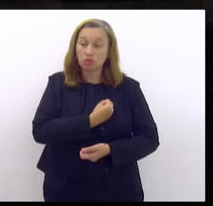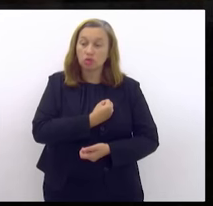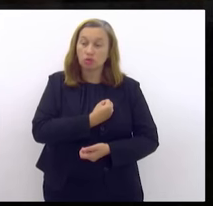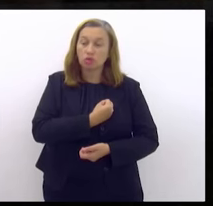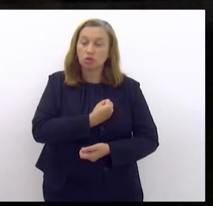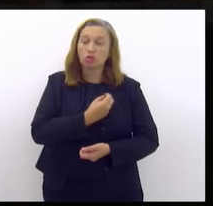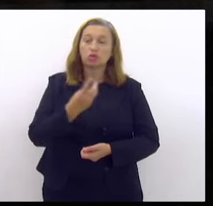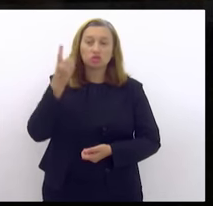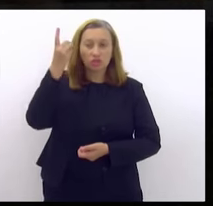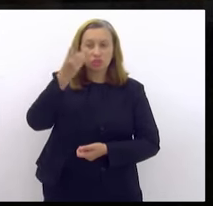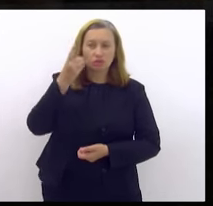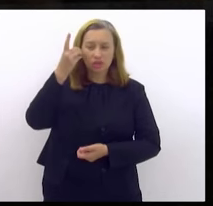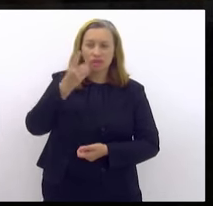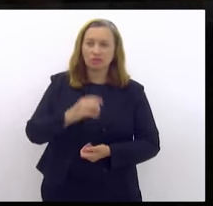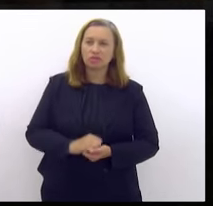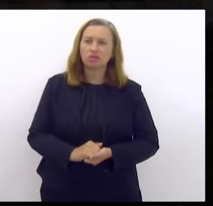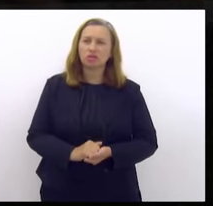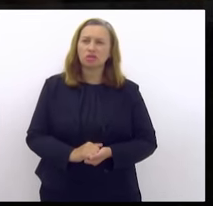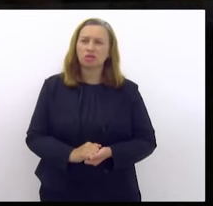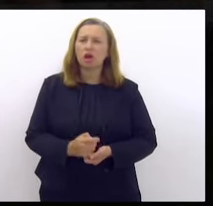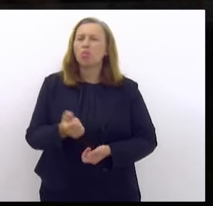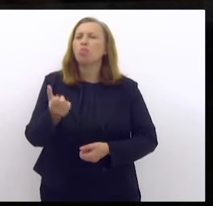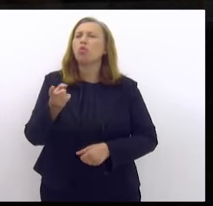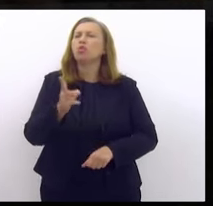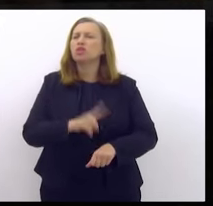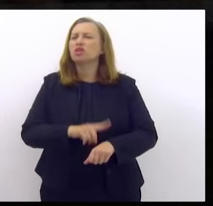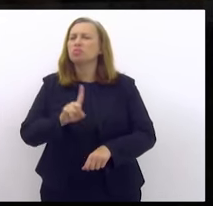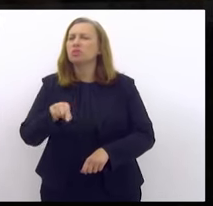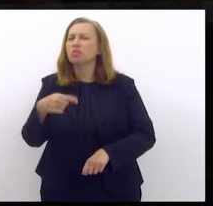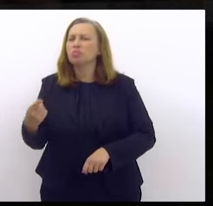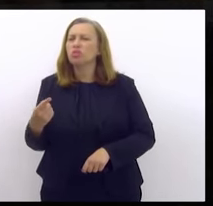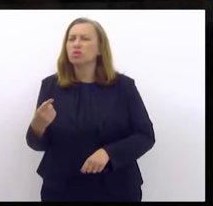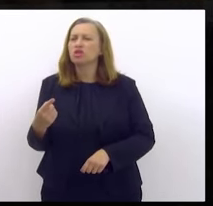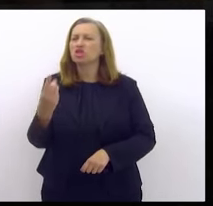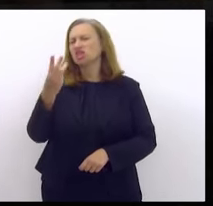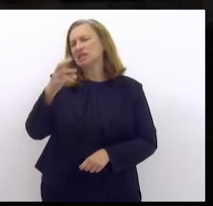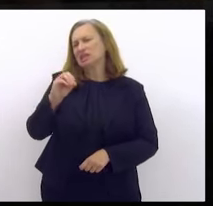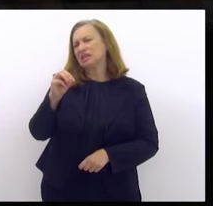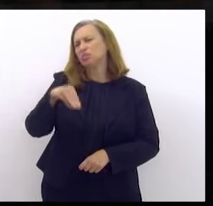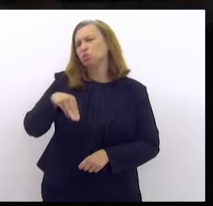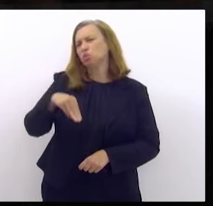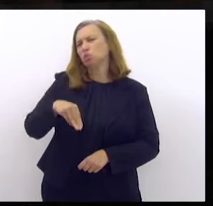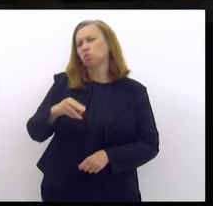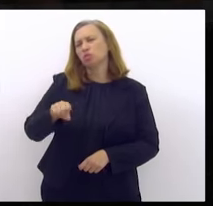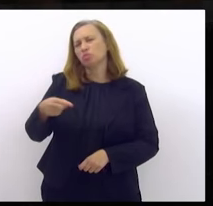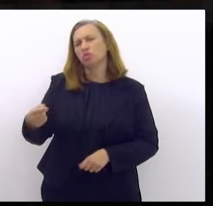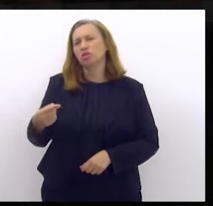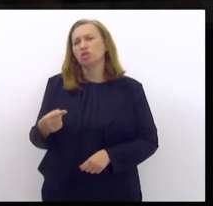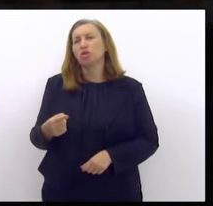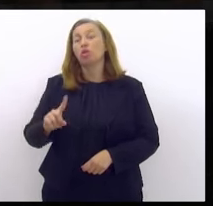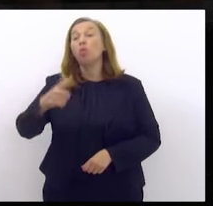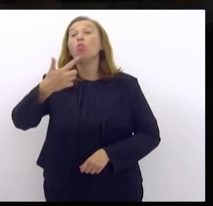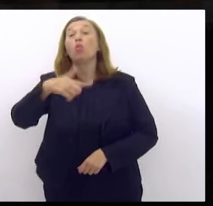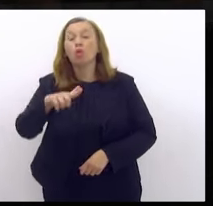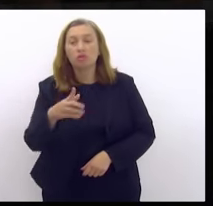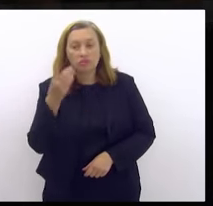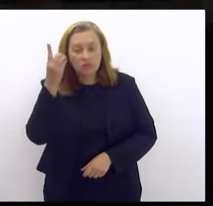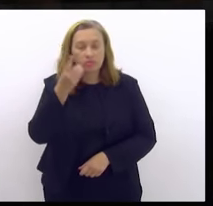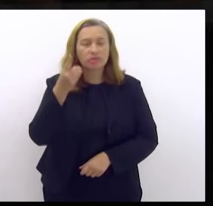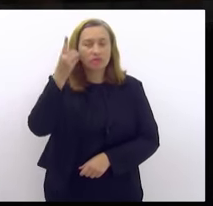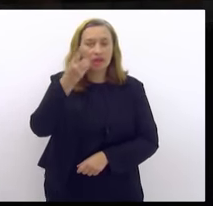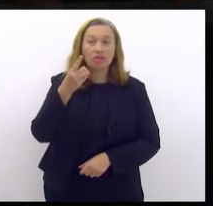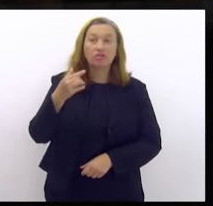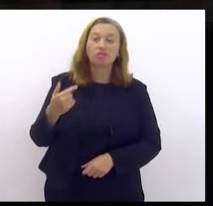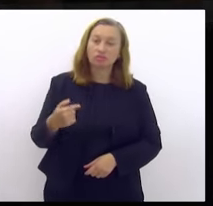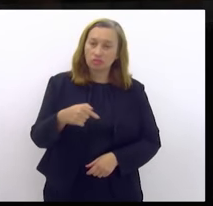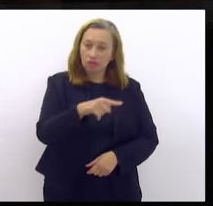votar a pauta, pouco tempo depois, uma meia hora depois, um outro cidadão, deputado, foi